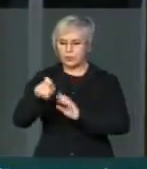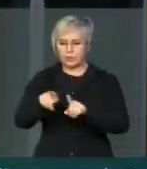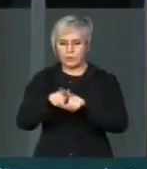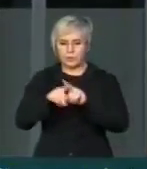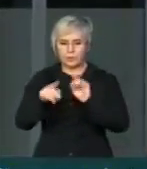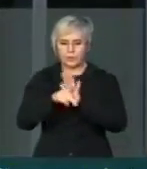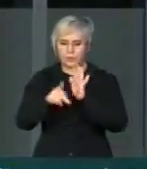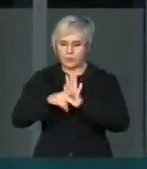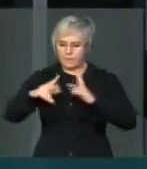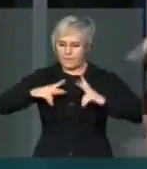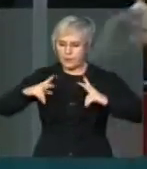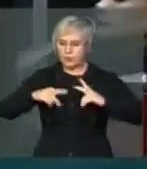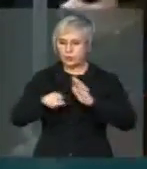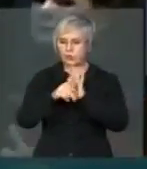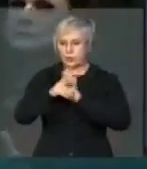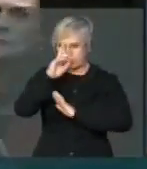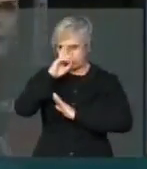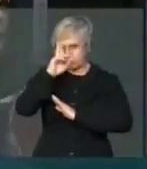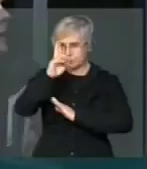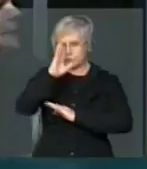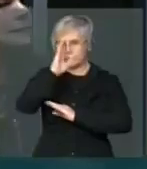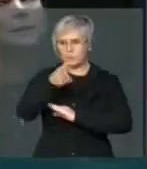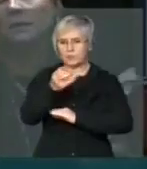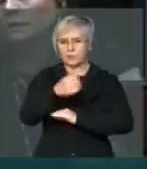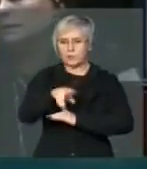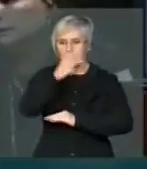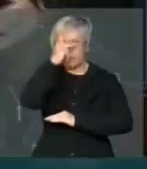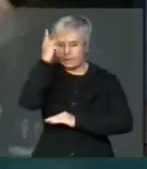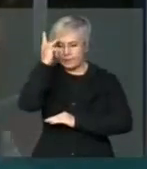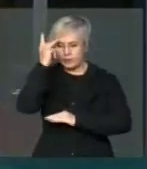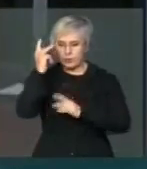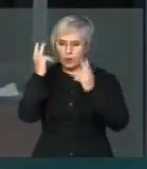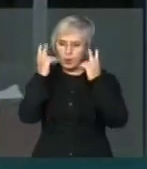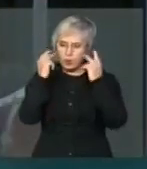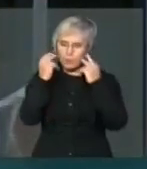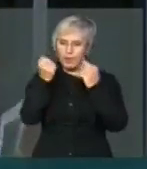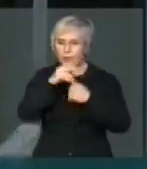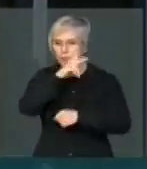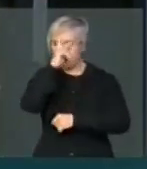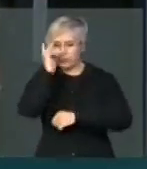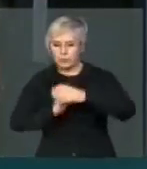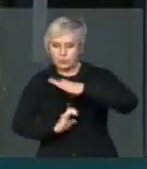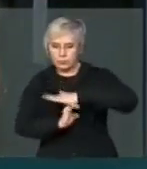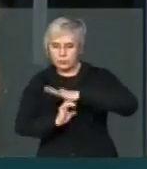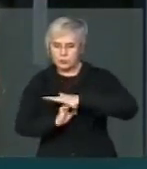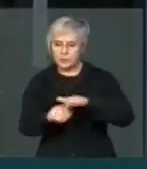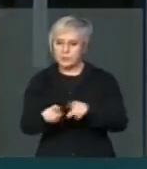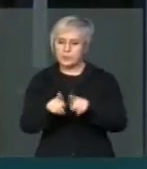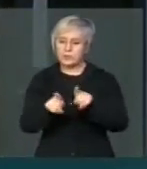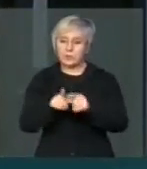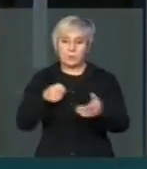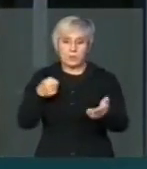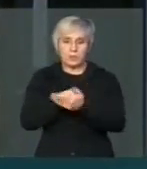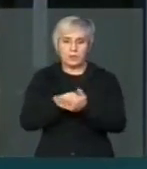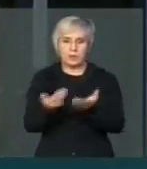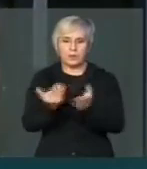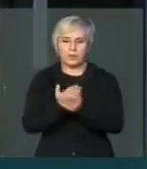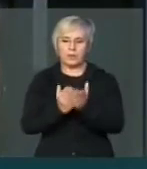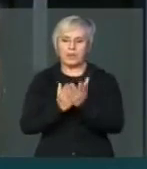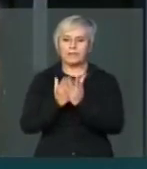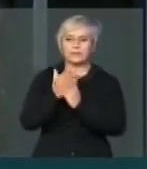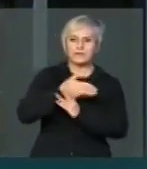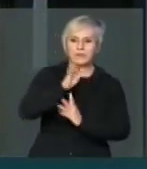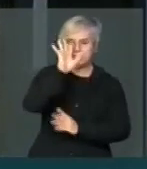reais ou pessoais de titularidade direta ou indireta das pessoas físicas ou jurídicas, submetidas a esse tipo de sanção por meio de